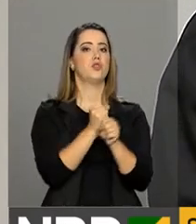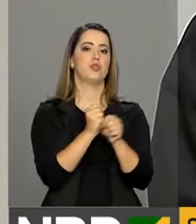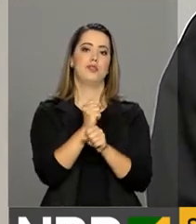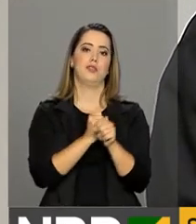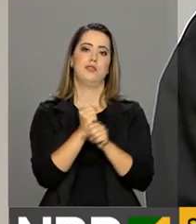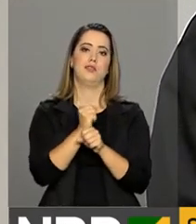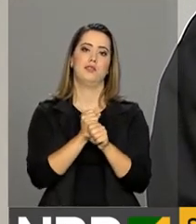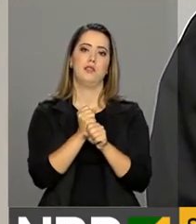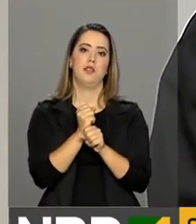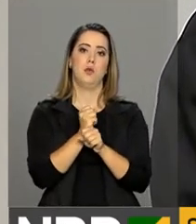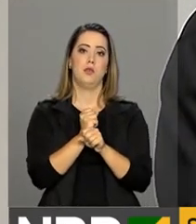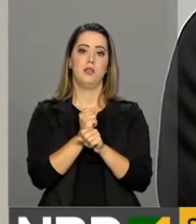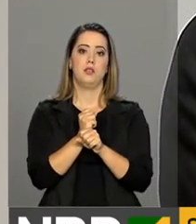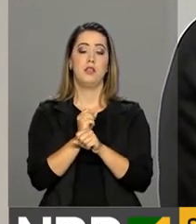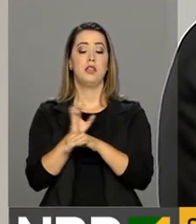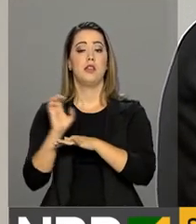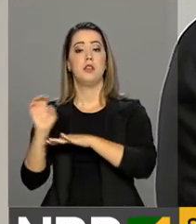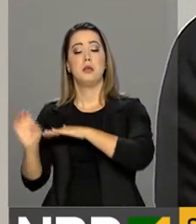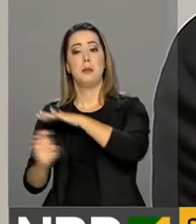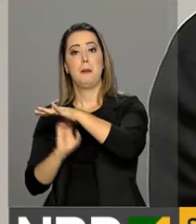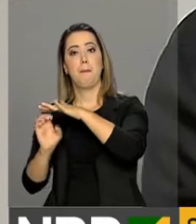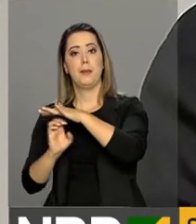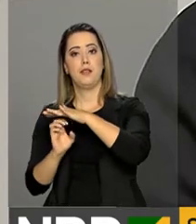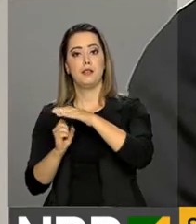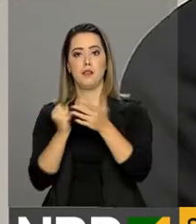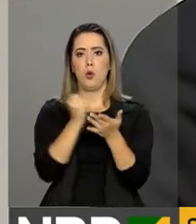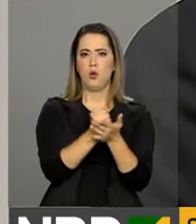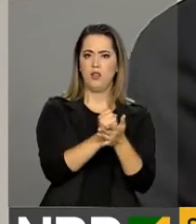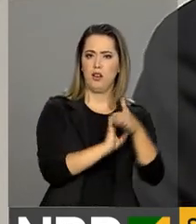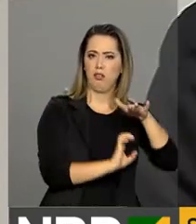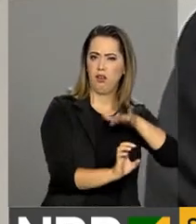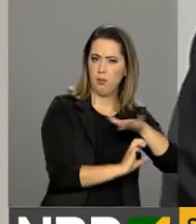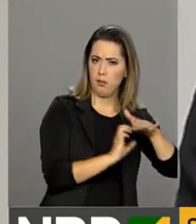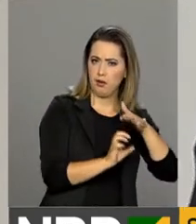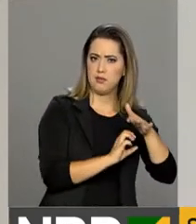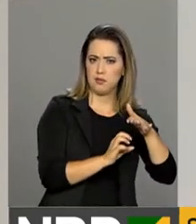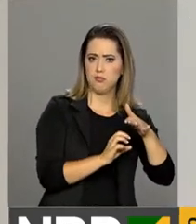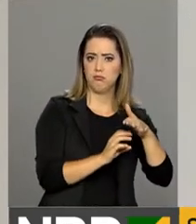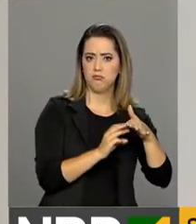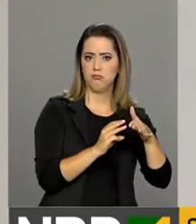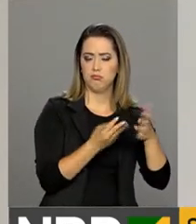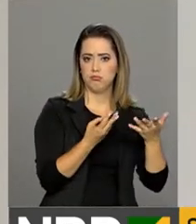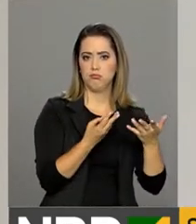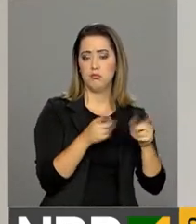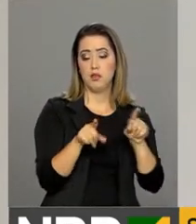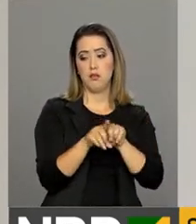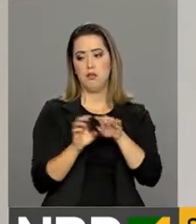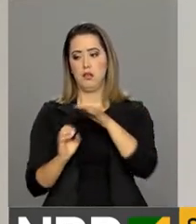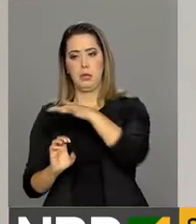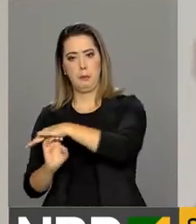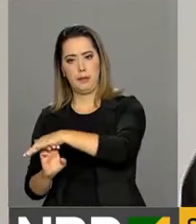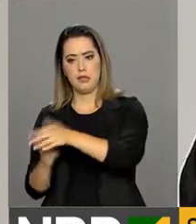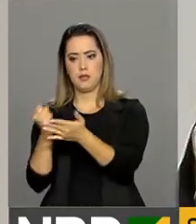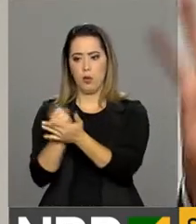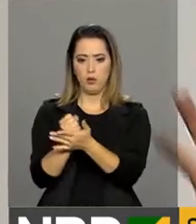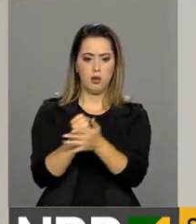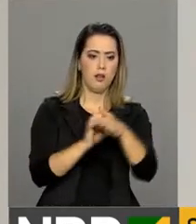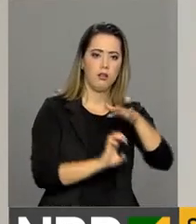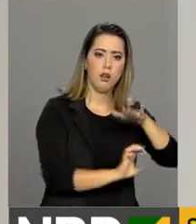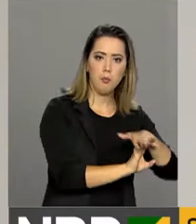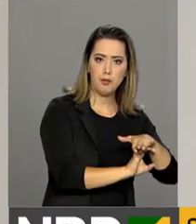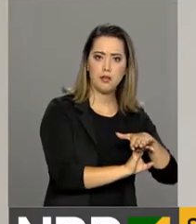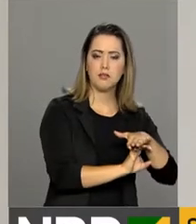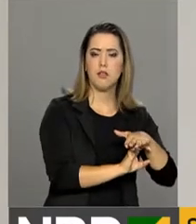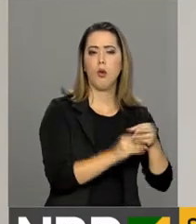terceirização que nós conseguimos fazer também aprovar no congresso nacional estou fazendo esse breve